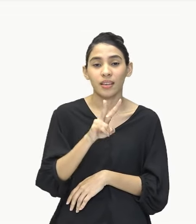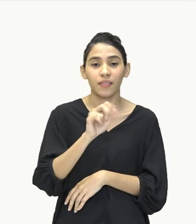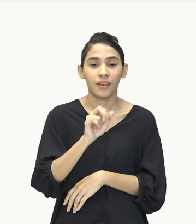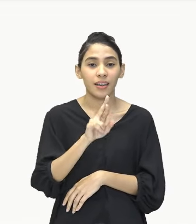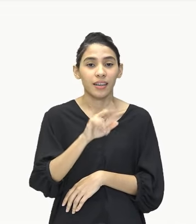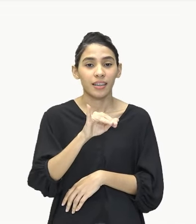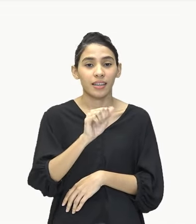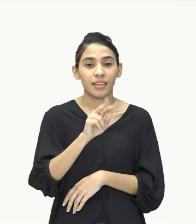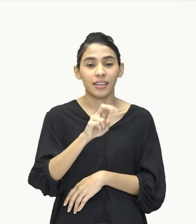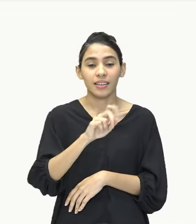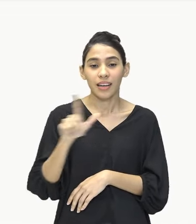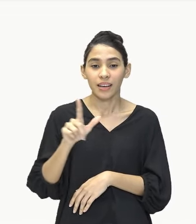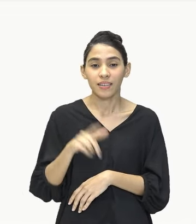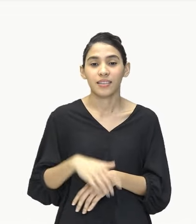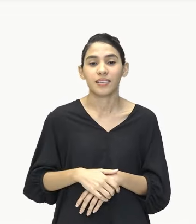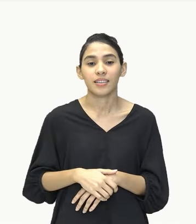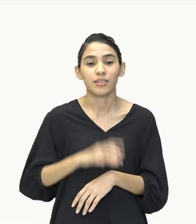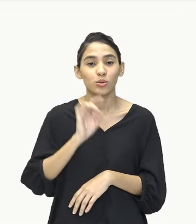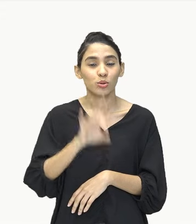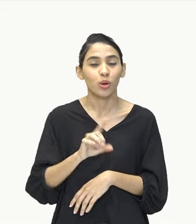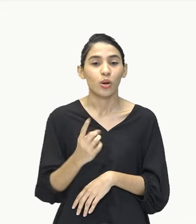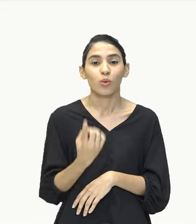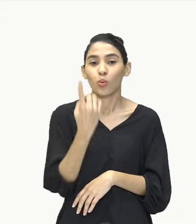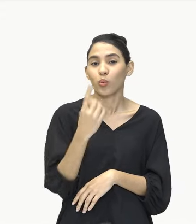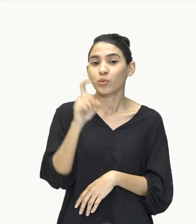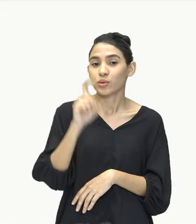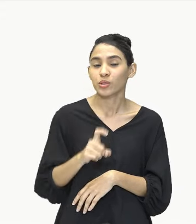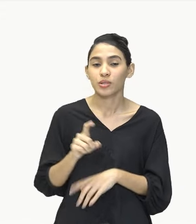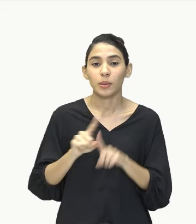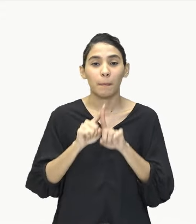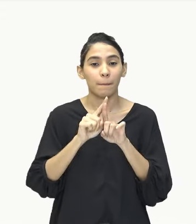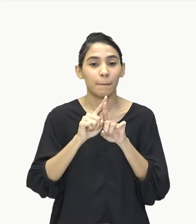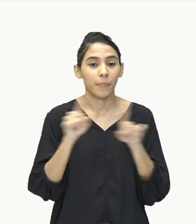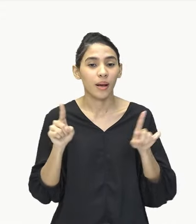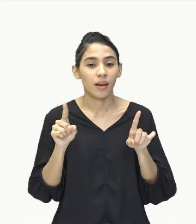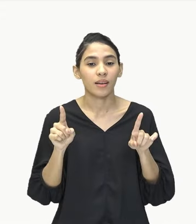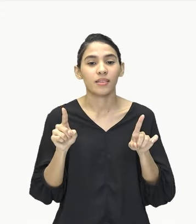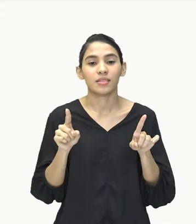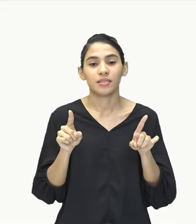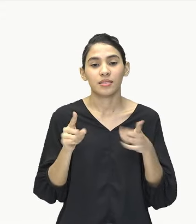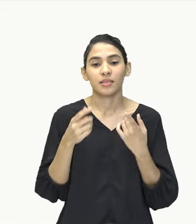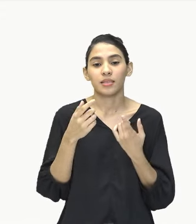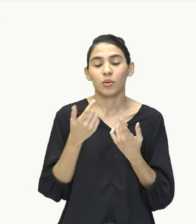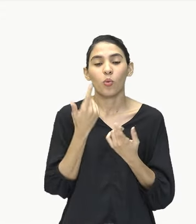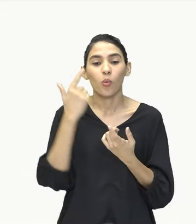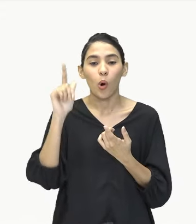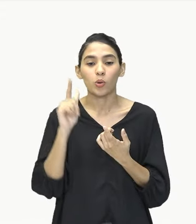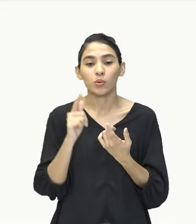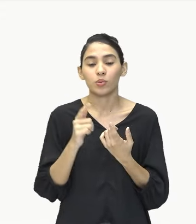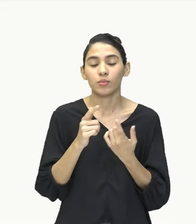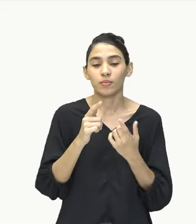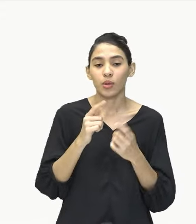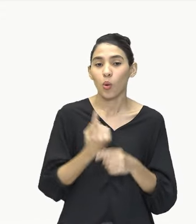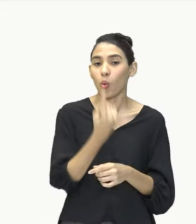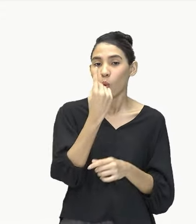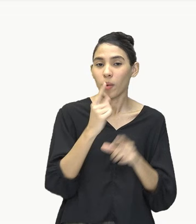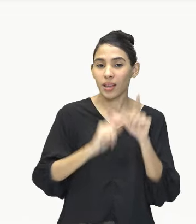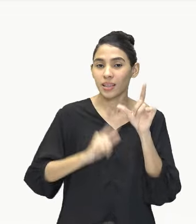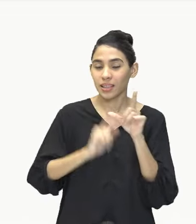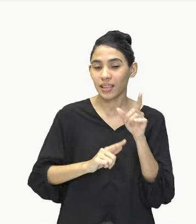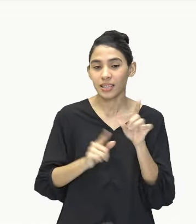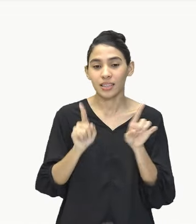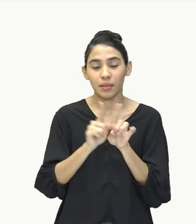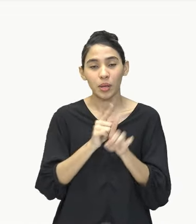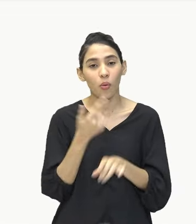variável aqui é somente o x. Mas neste aqui aparece uma letra, aparece uma